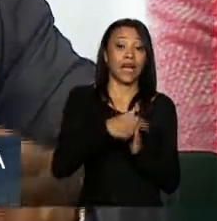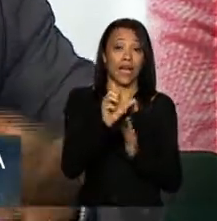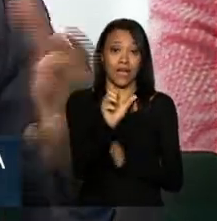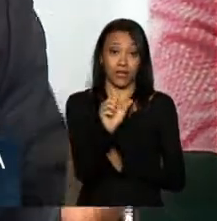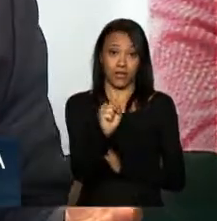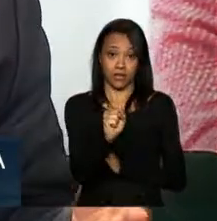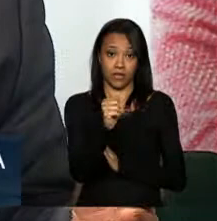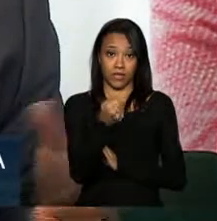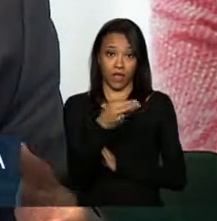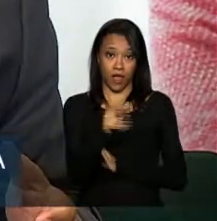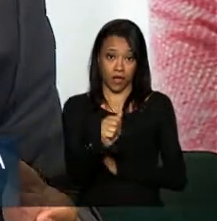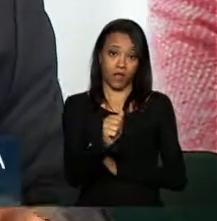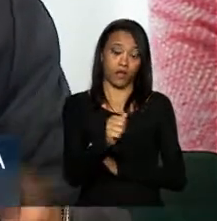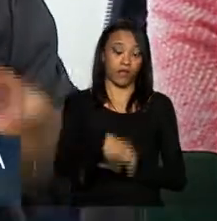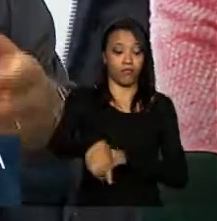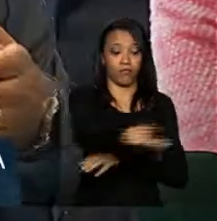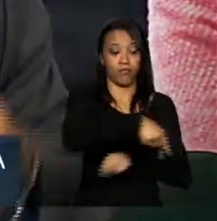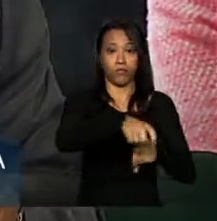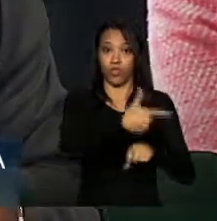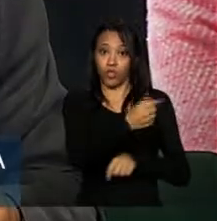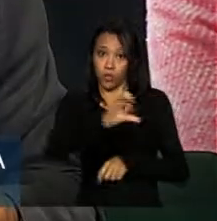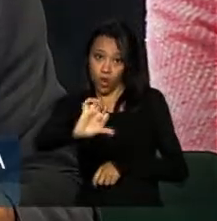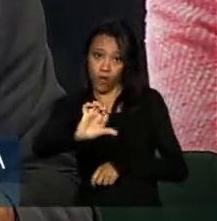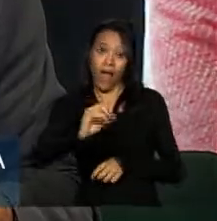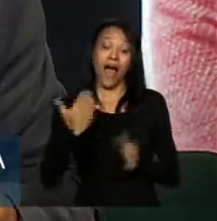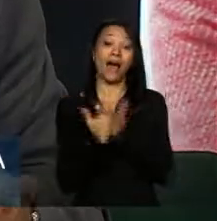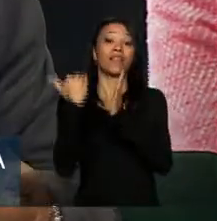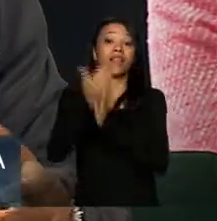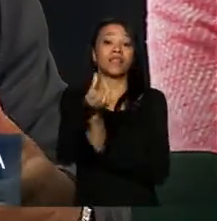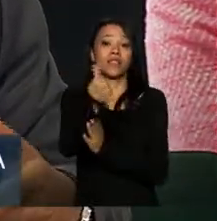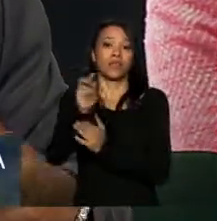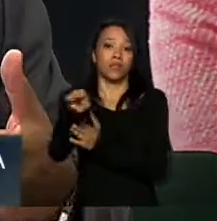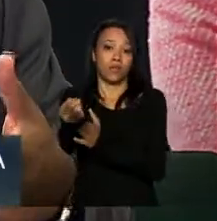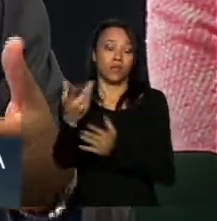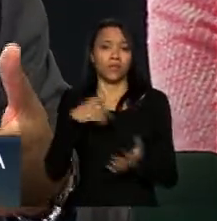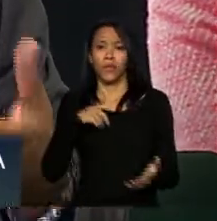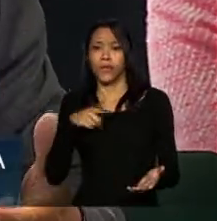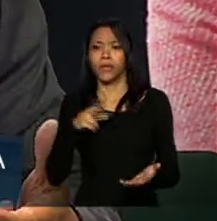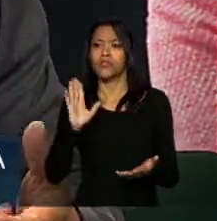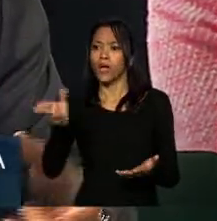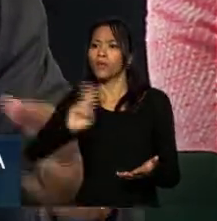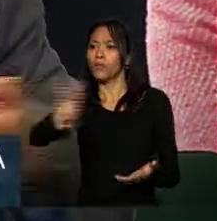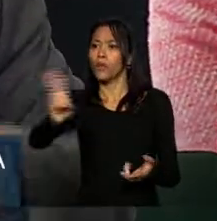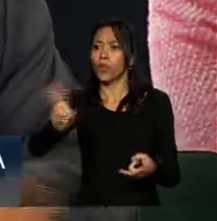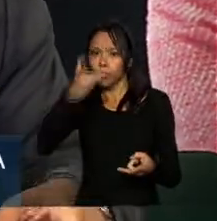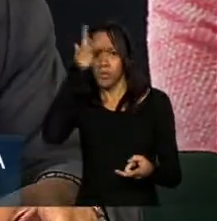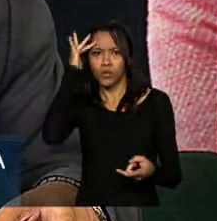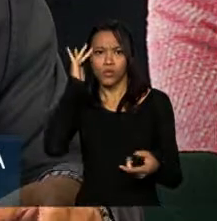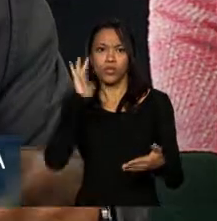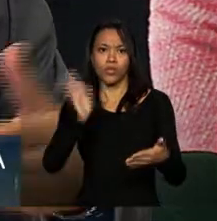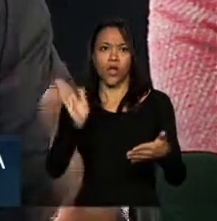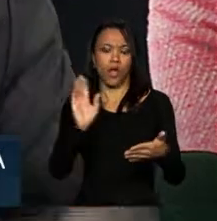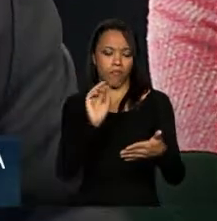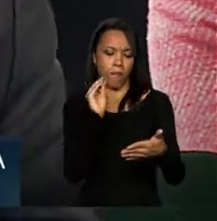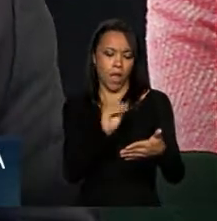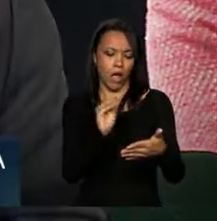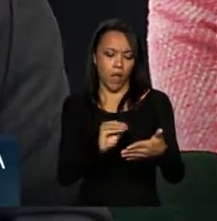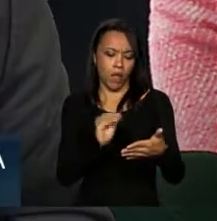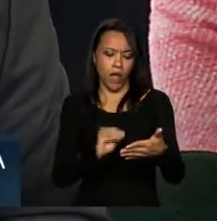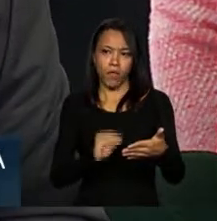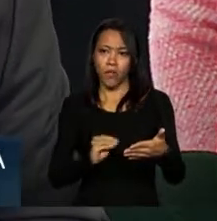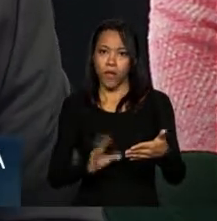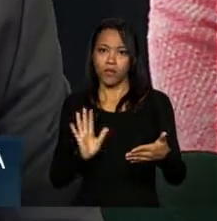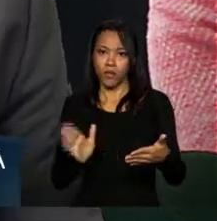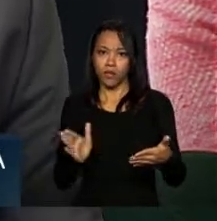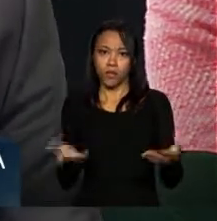bilhões. Por que que a presidente ainda não nomeou, se já existem nomes de consenso dentro de quem necessita dessa